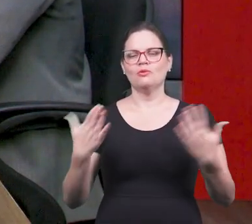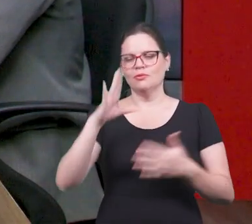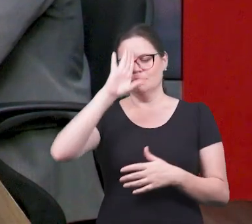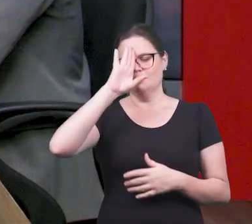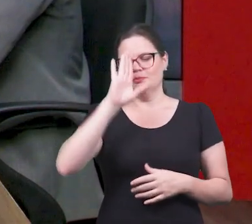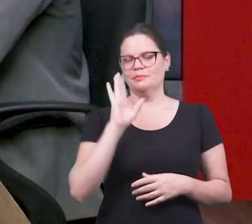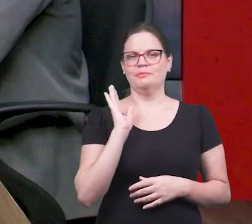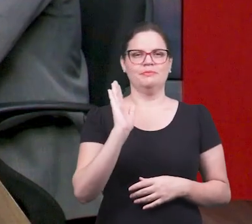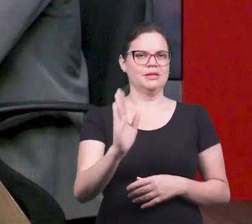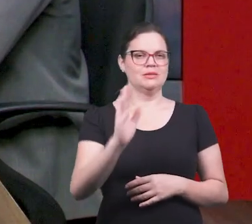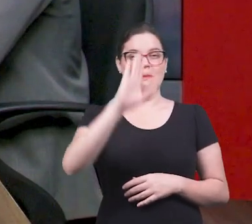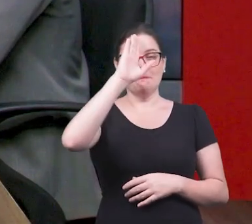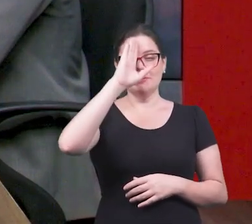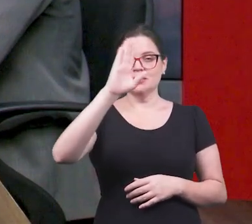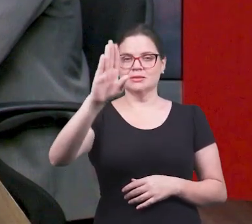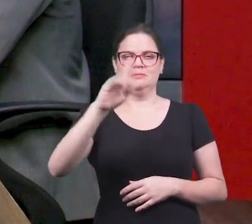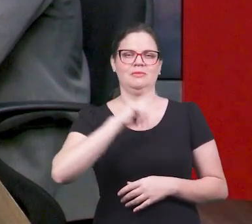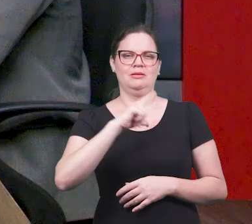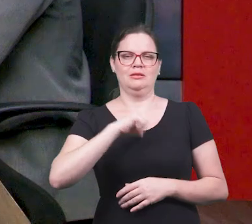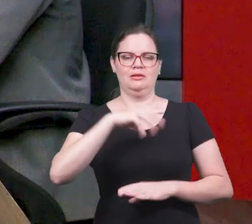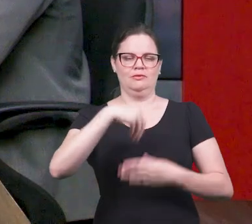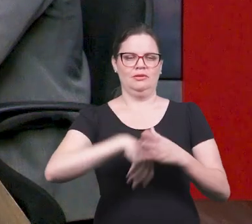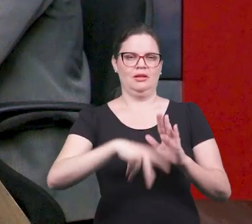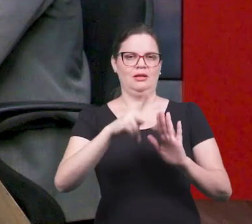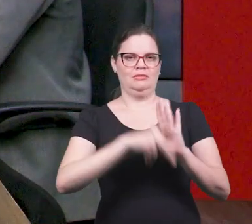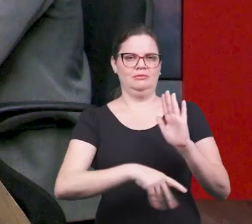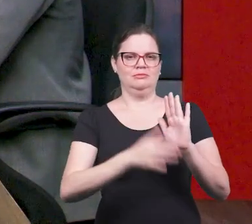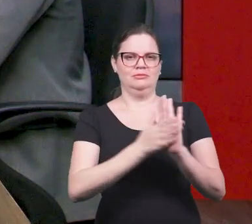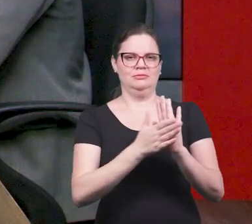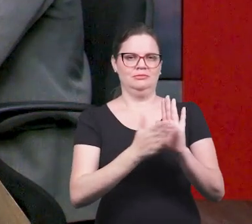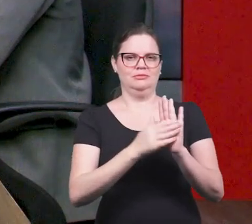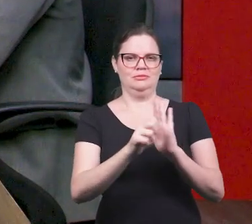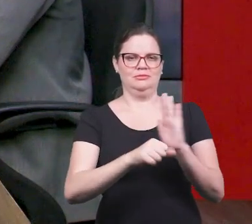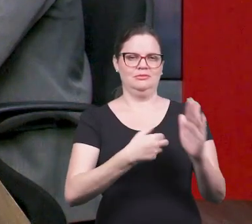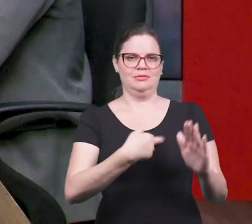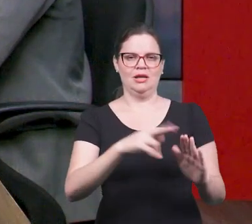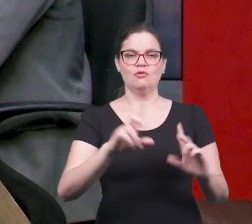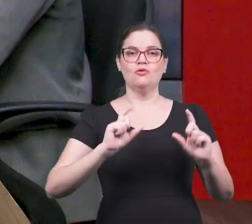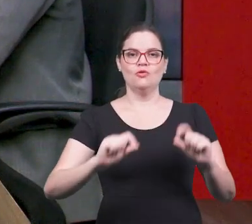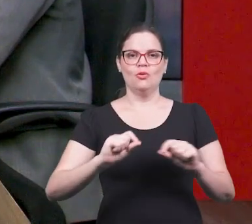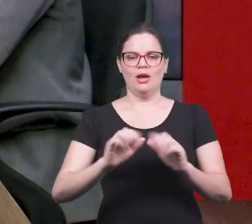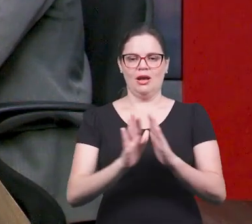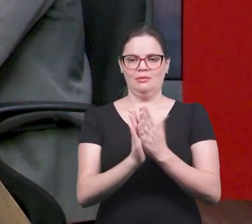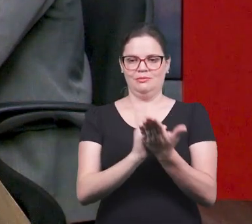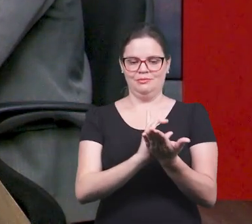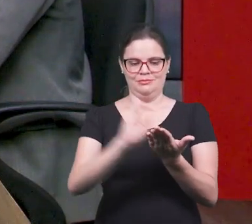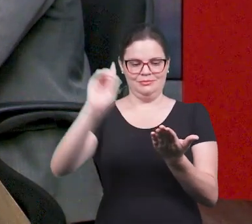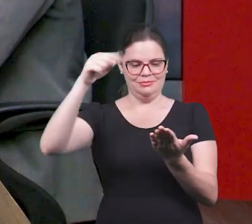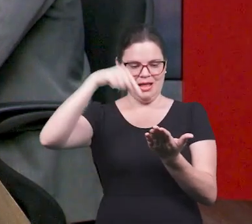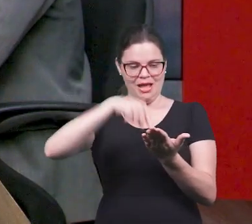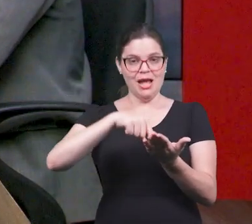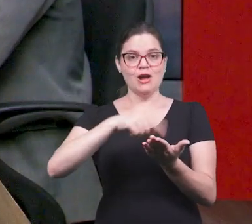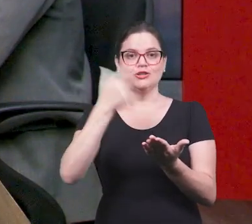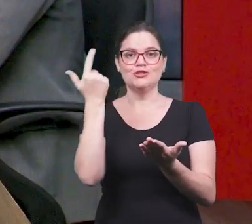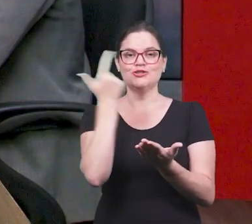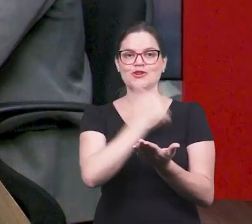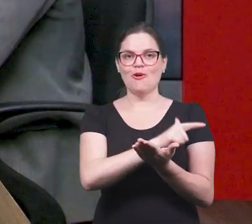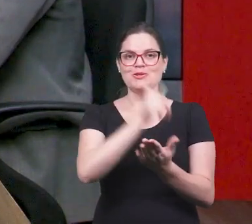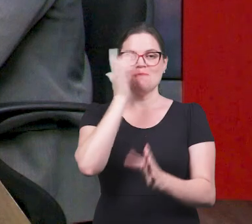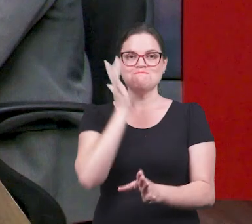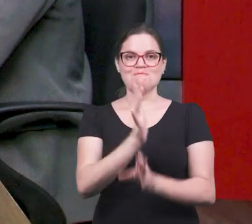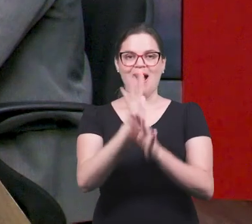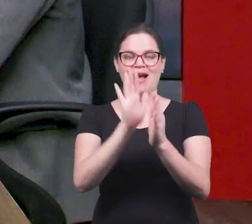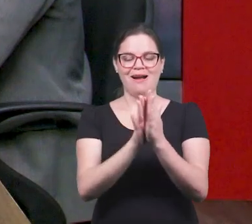deixado pós-reforma? O tesouro foi descoberto. Este grande tesouro que